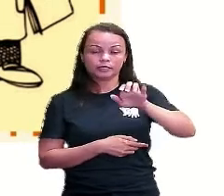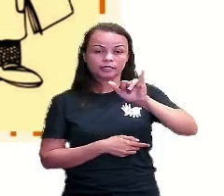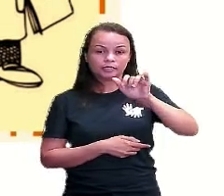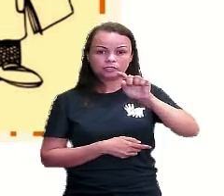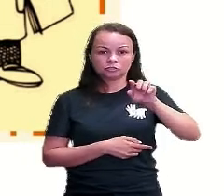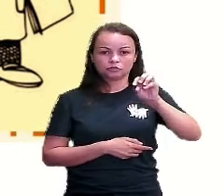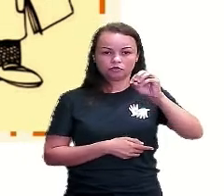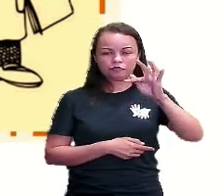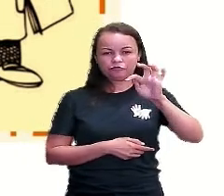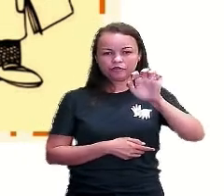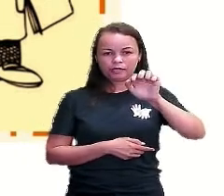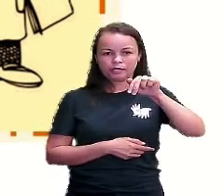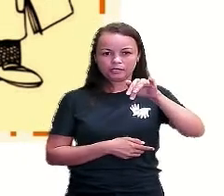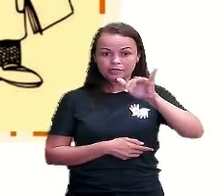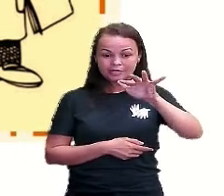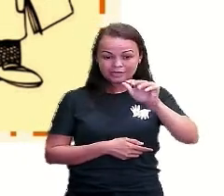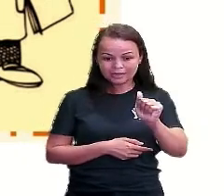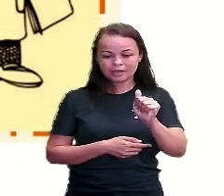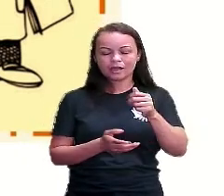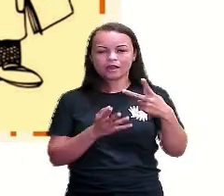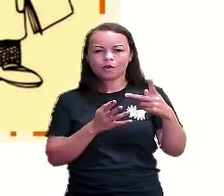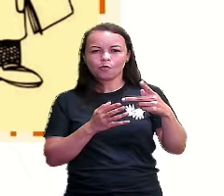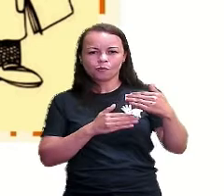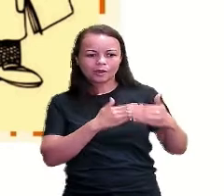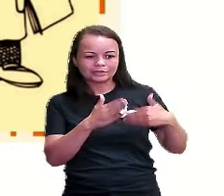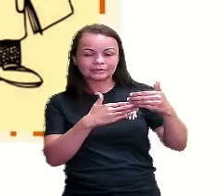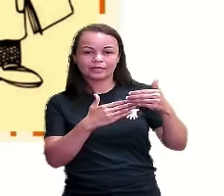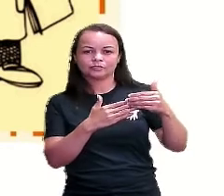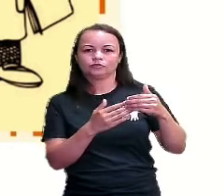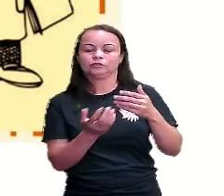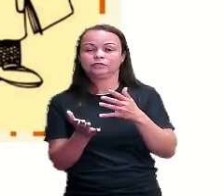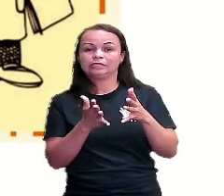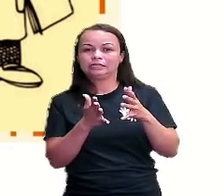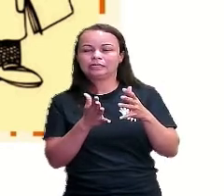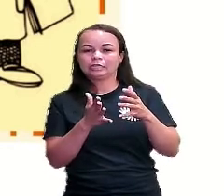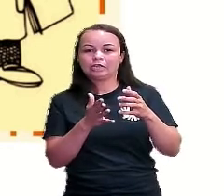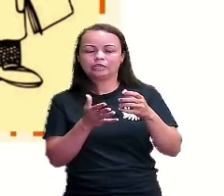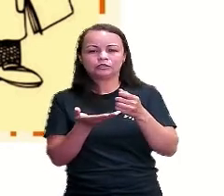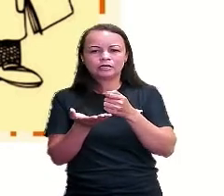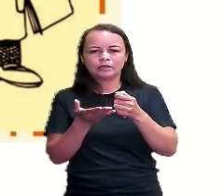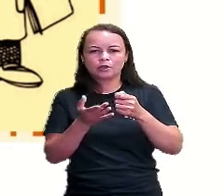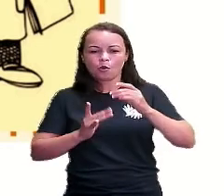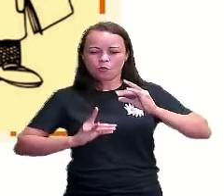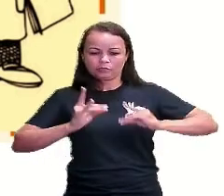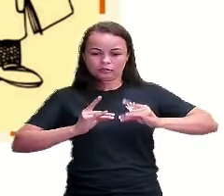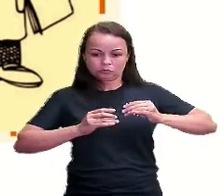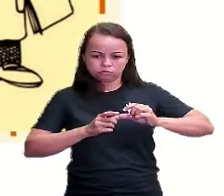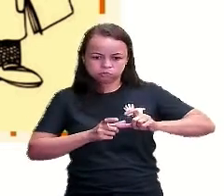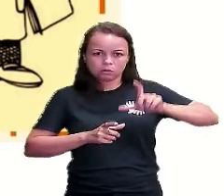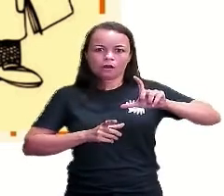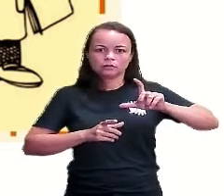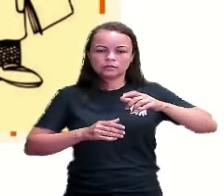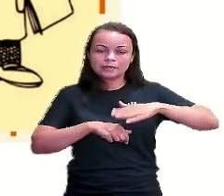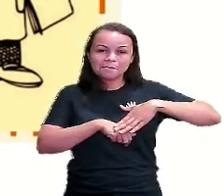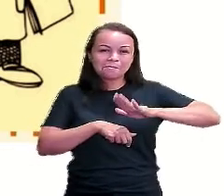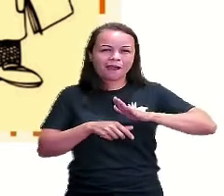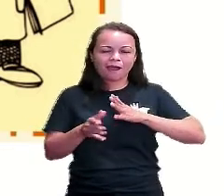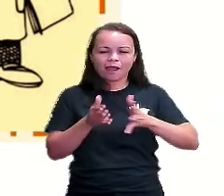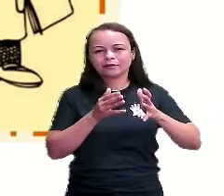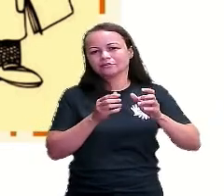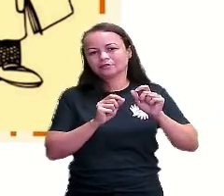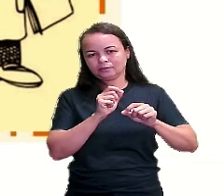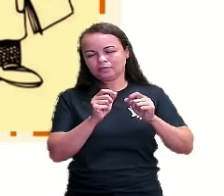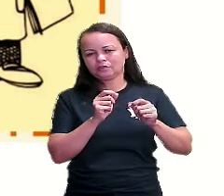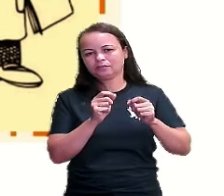hoje já mostram que o excesso de dopamina pode levar pessoas à esquizofrenia. É um dos motivos que a gente pode dizer, dentro do